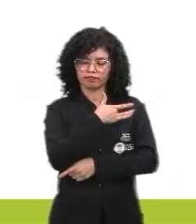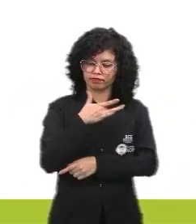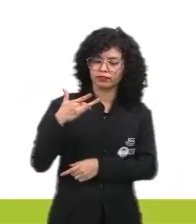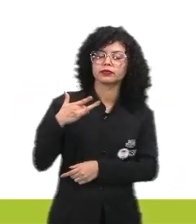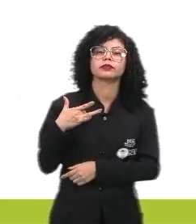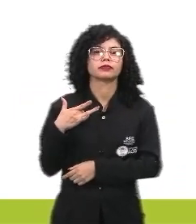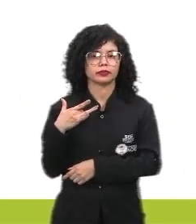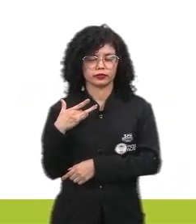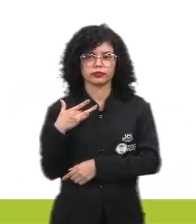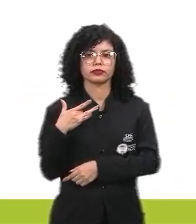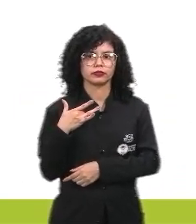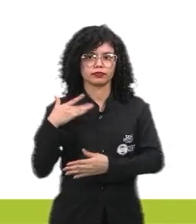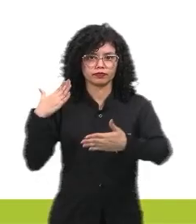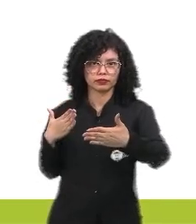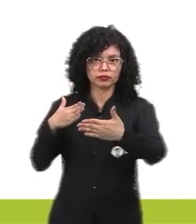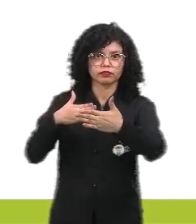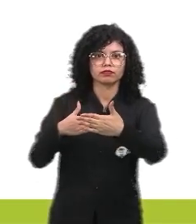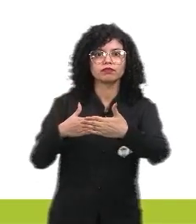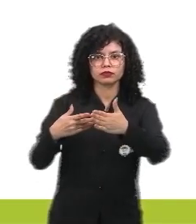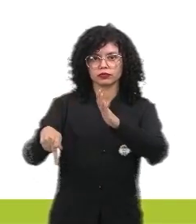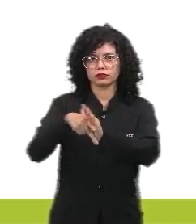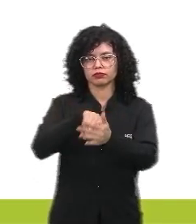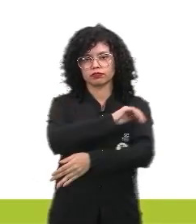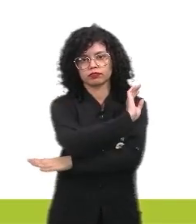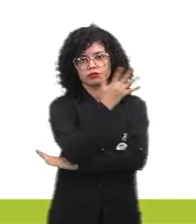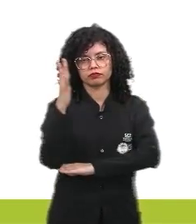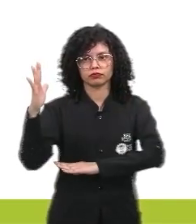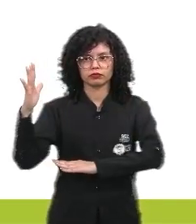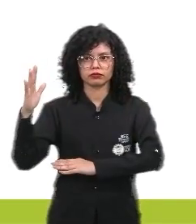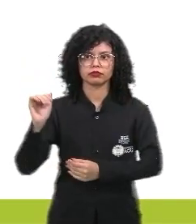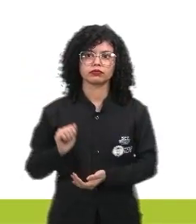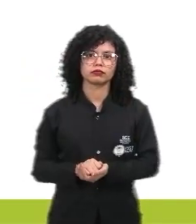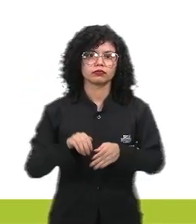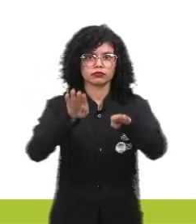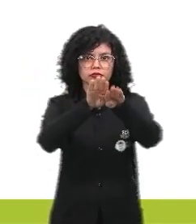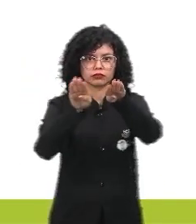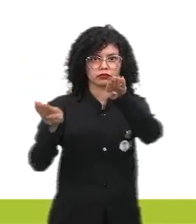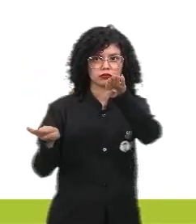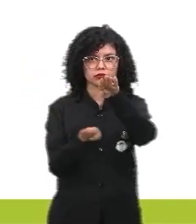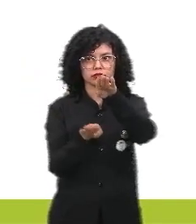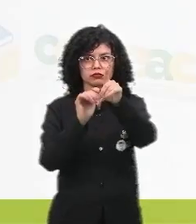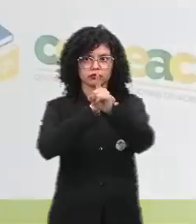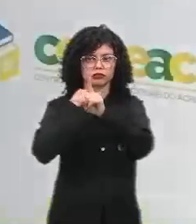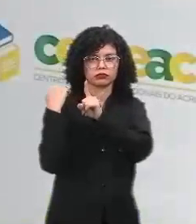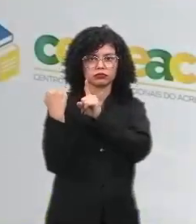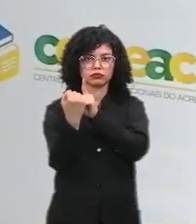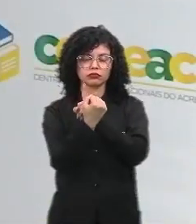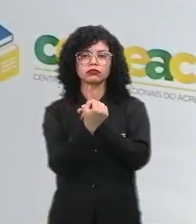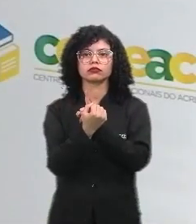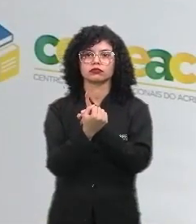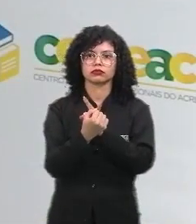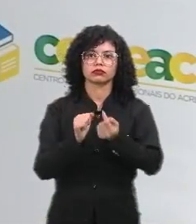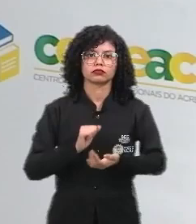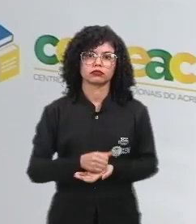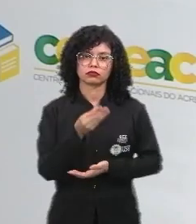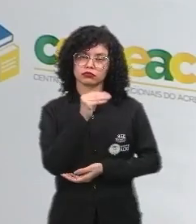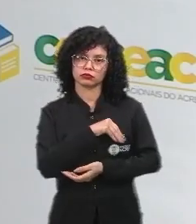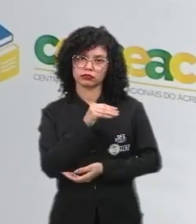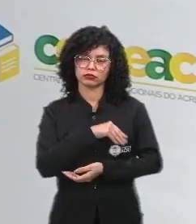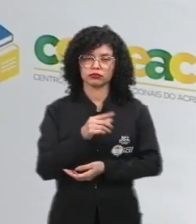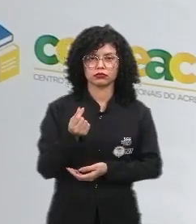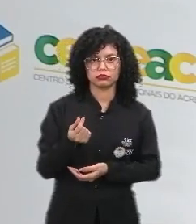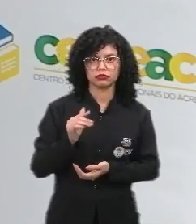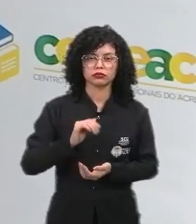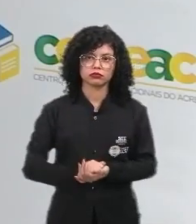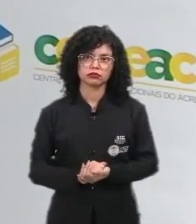né? Impactos ambientais e desigualdade social, que é a concentração de renda, né?